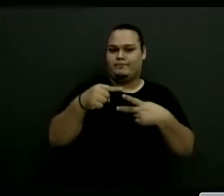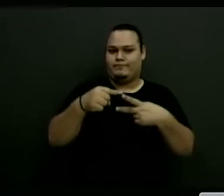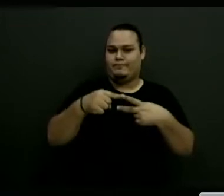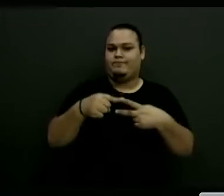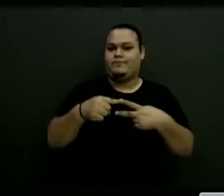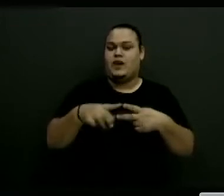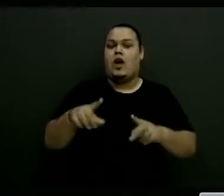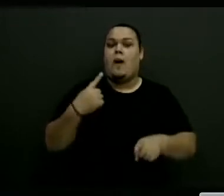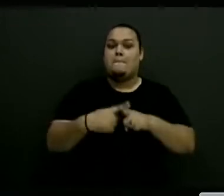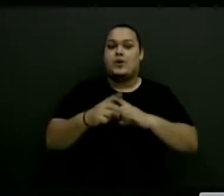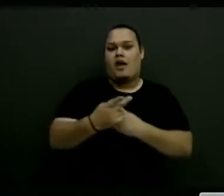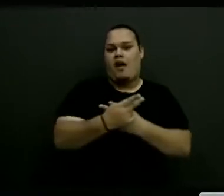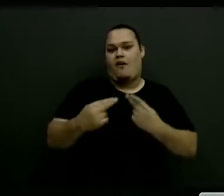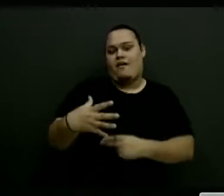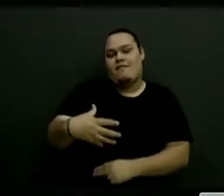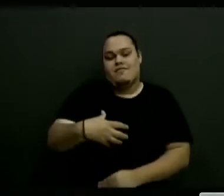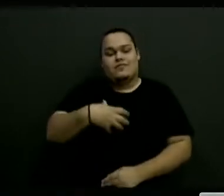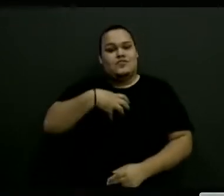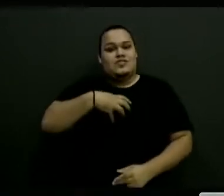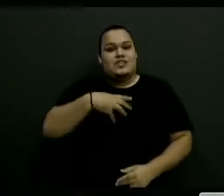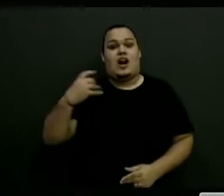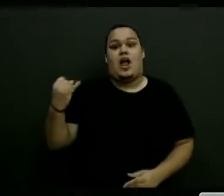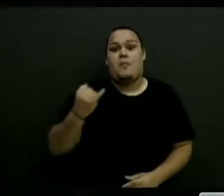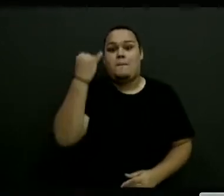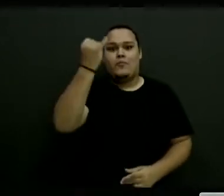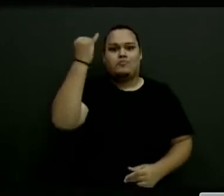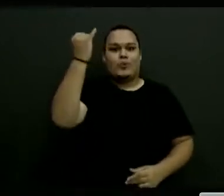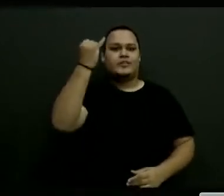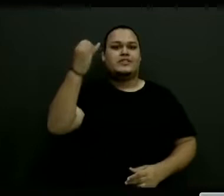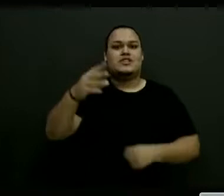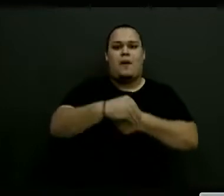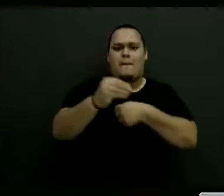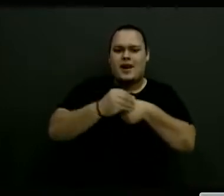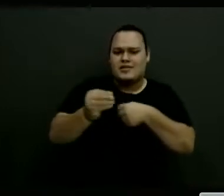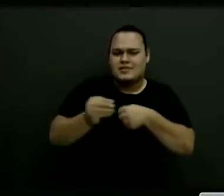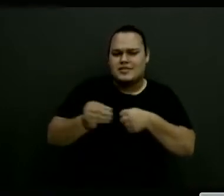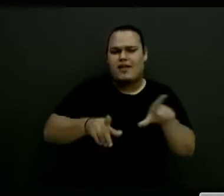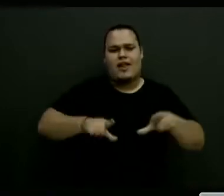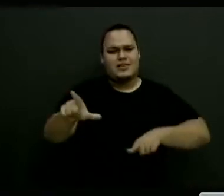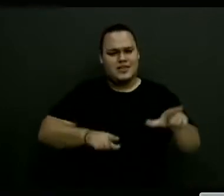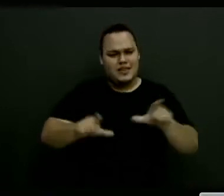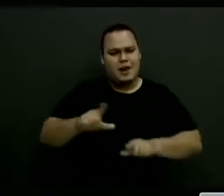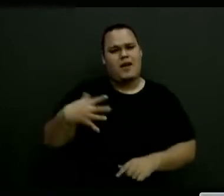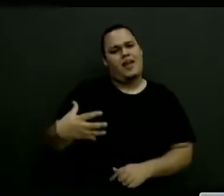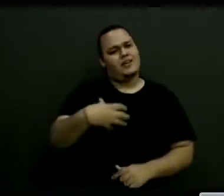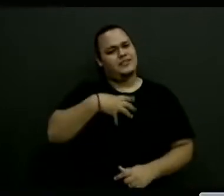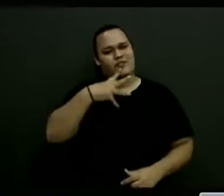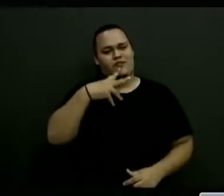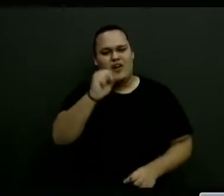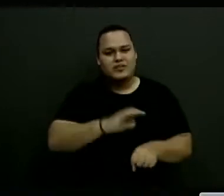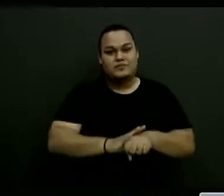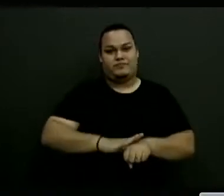são fundamentais no desenvolvimento do trabalho das células, na conquista das almas,